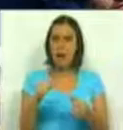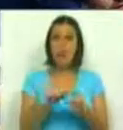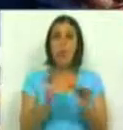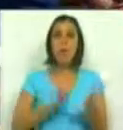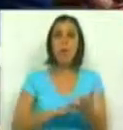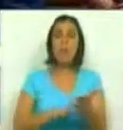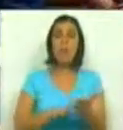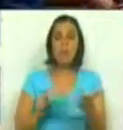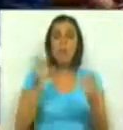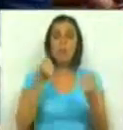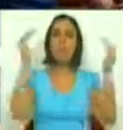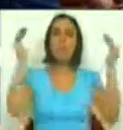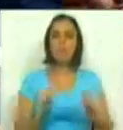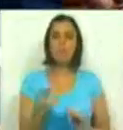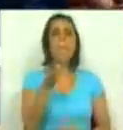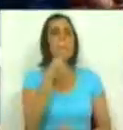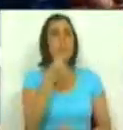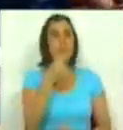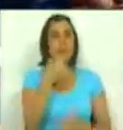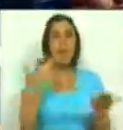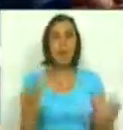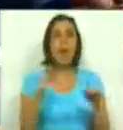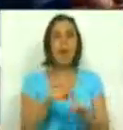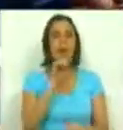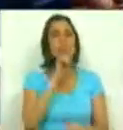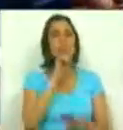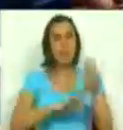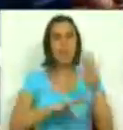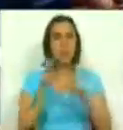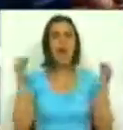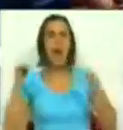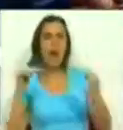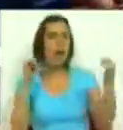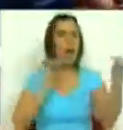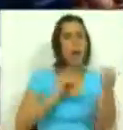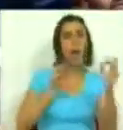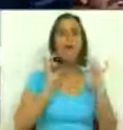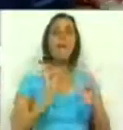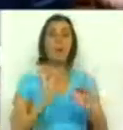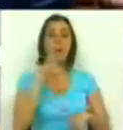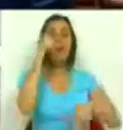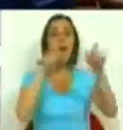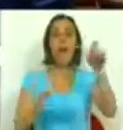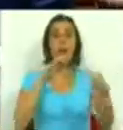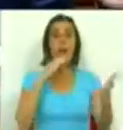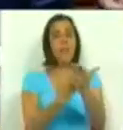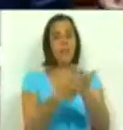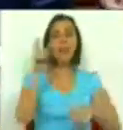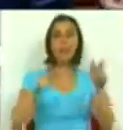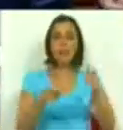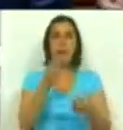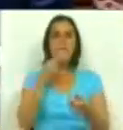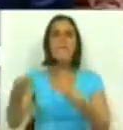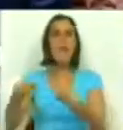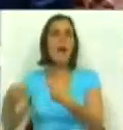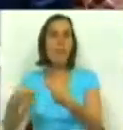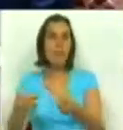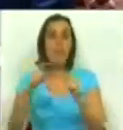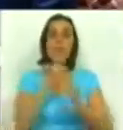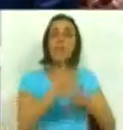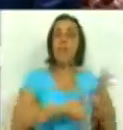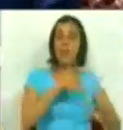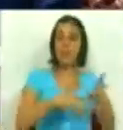tem provado, em baixar os preços dos medicamentos. Era ainda possível firmar acordos favoráveis aos contribuintes e utentes com as farmácias,